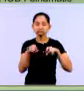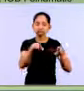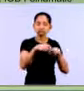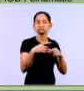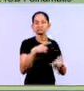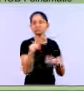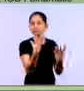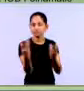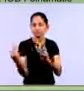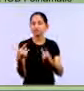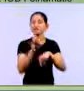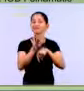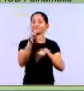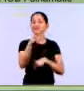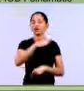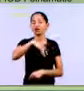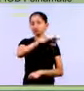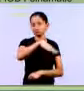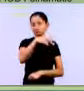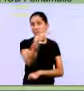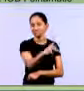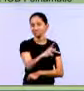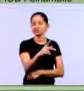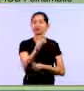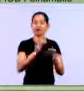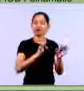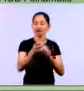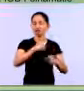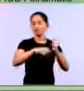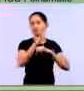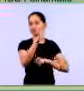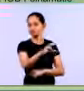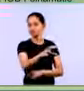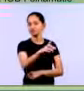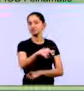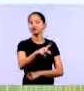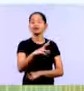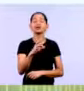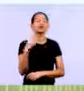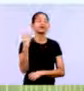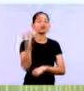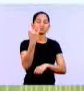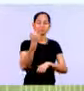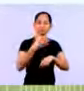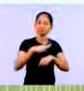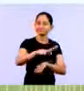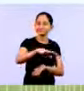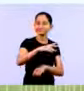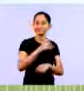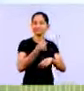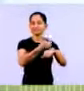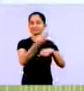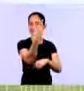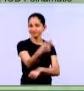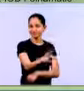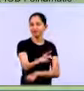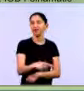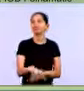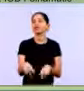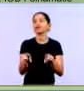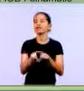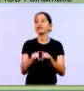a propriedade rural. Então, esses são os principais impostos privativos da União. Além